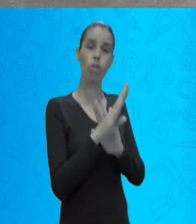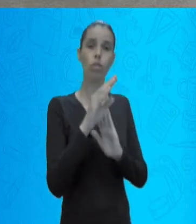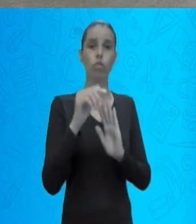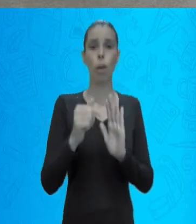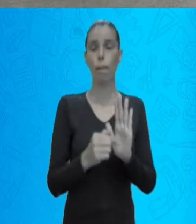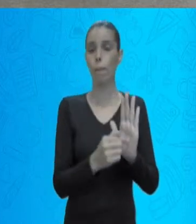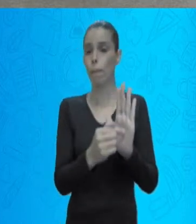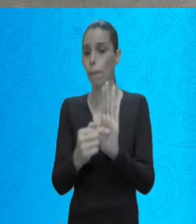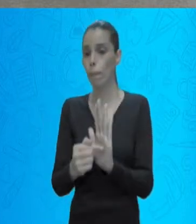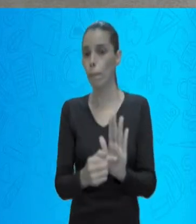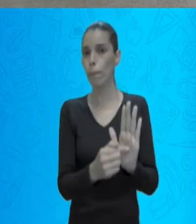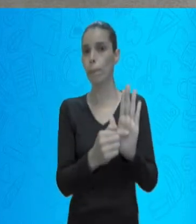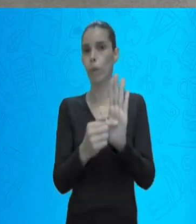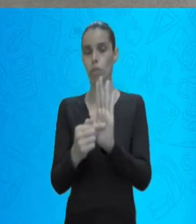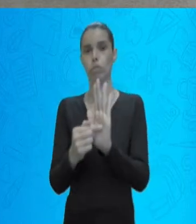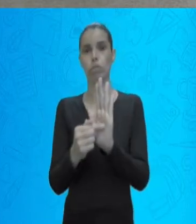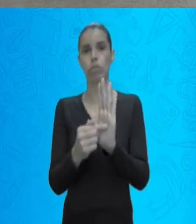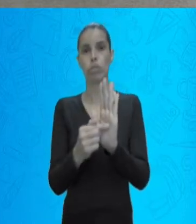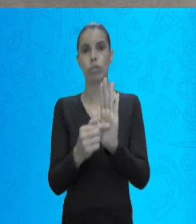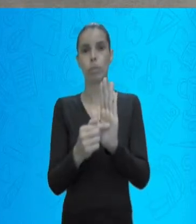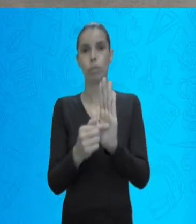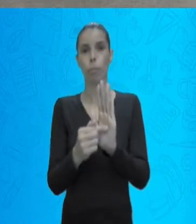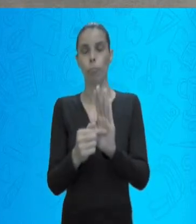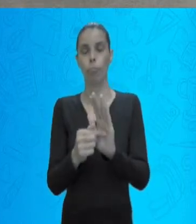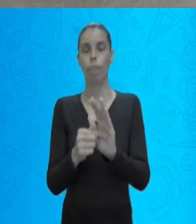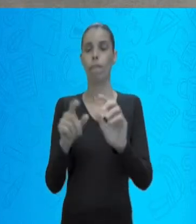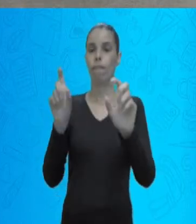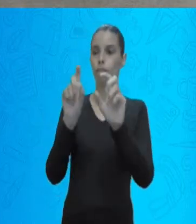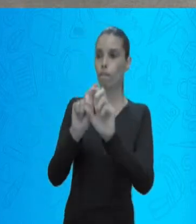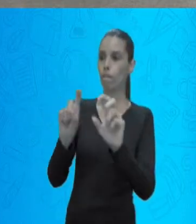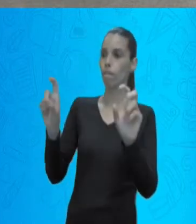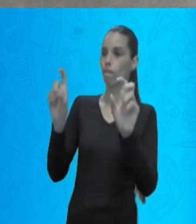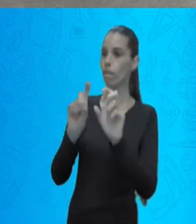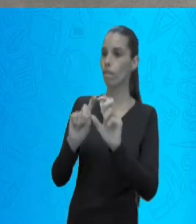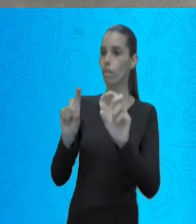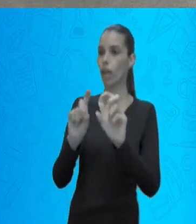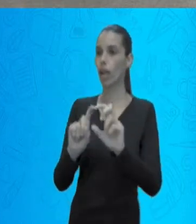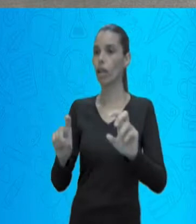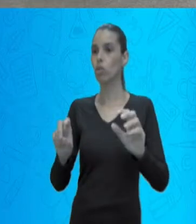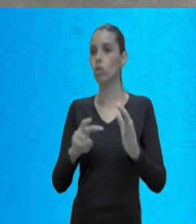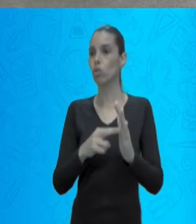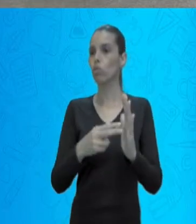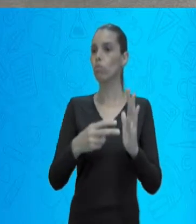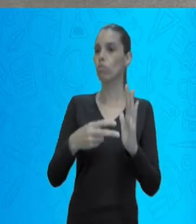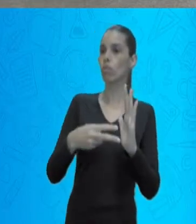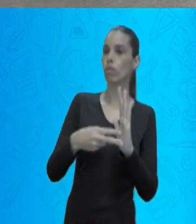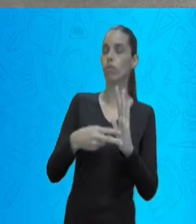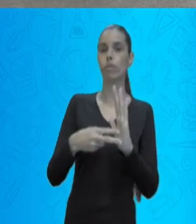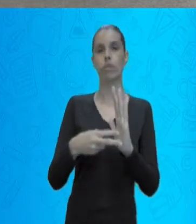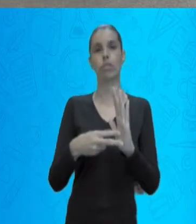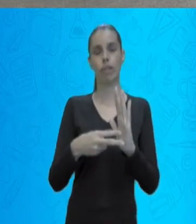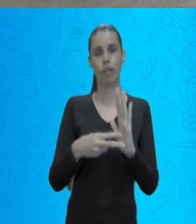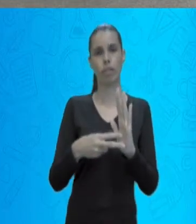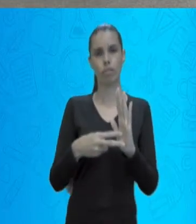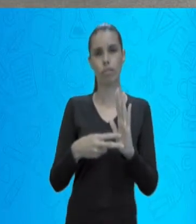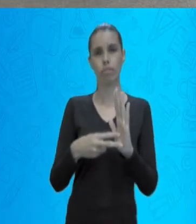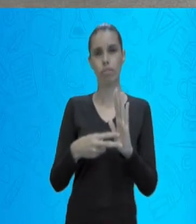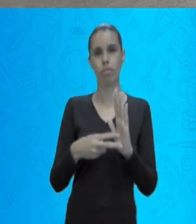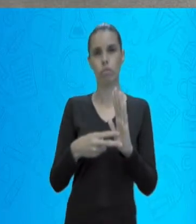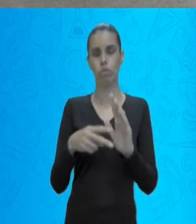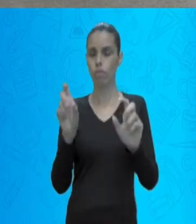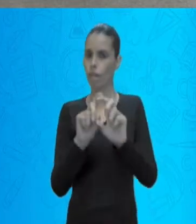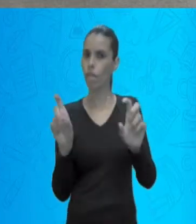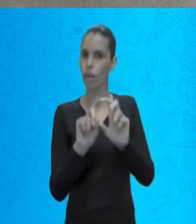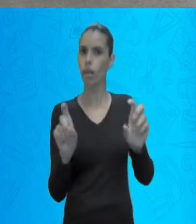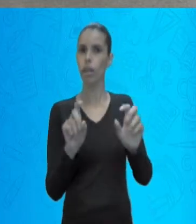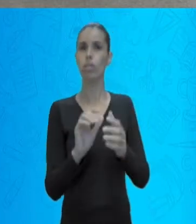usar alguns recursos para falar ou para dar sentido ao que a gente está falando. Então,